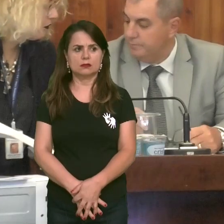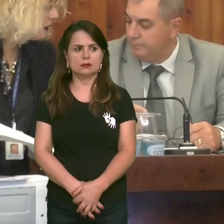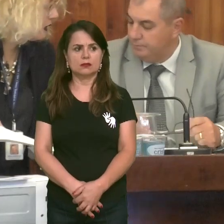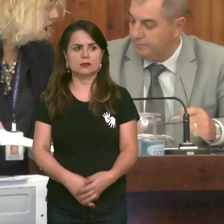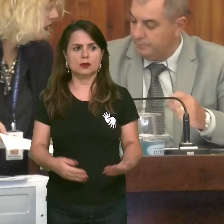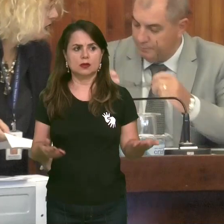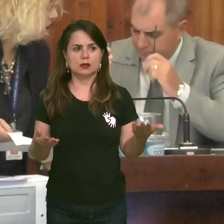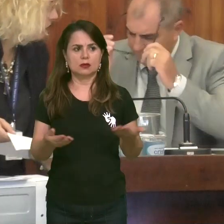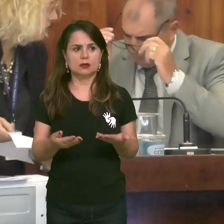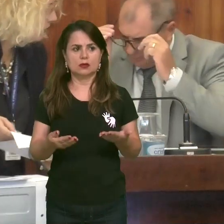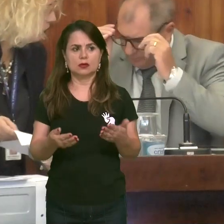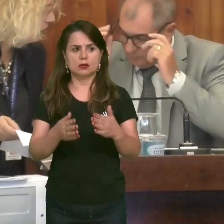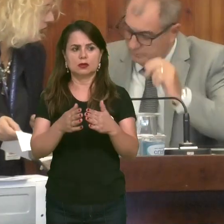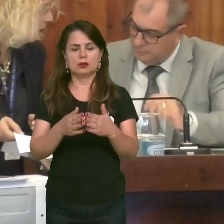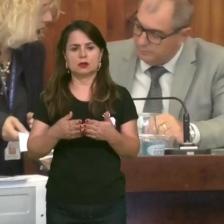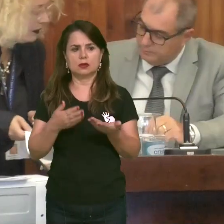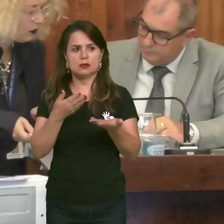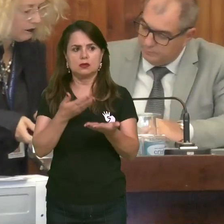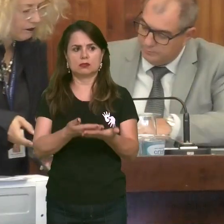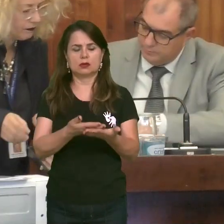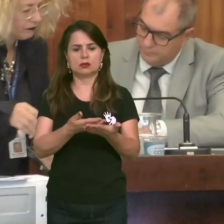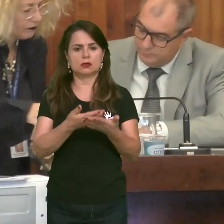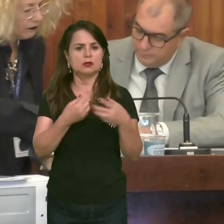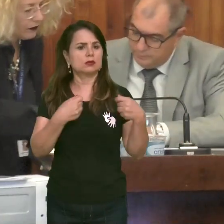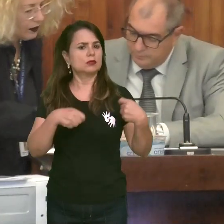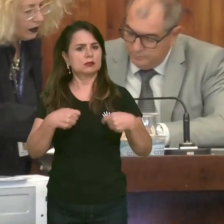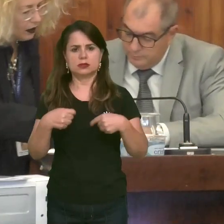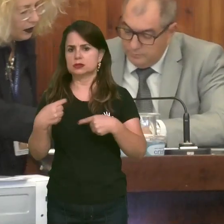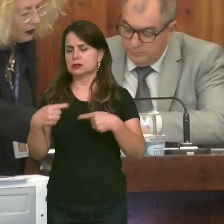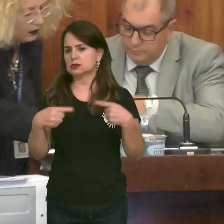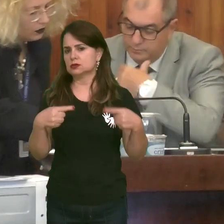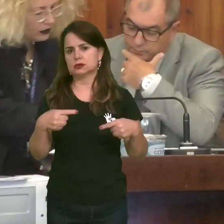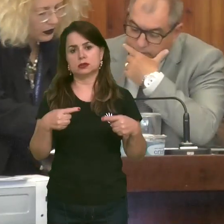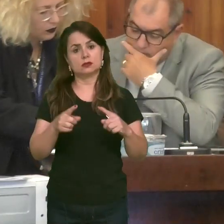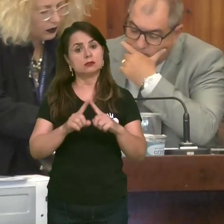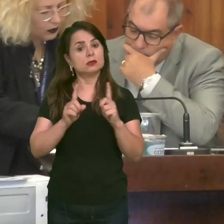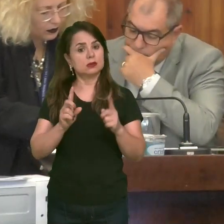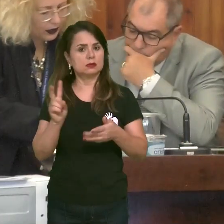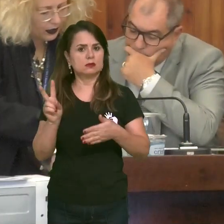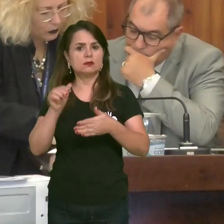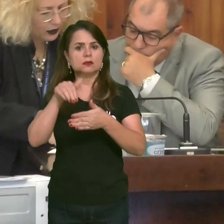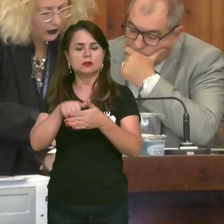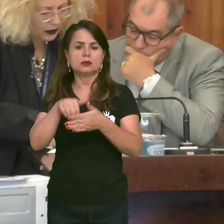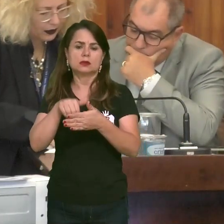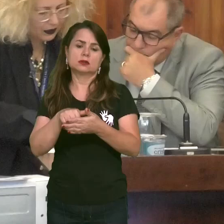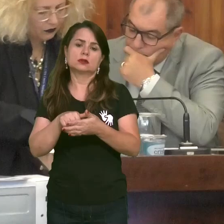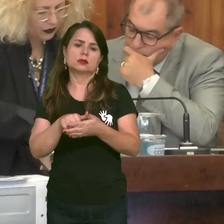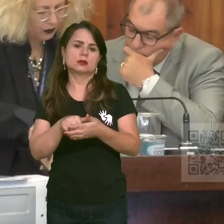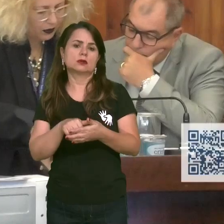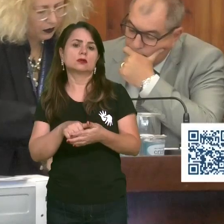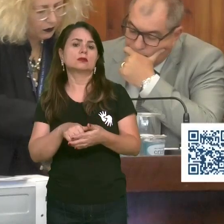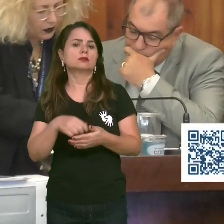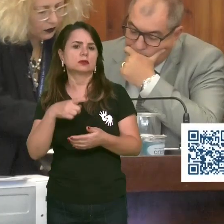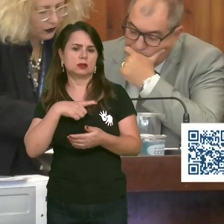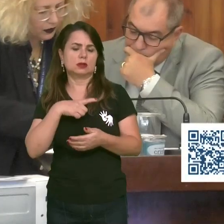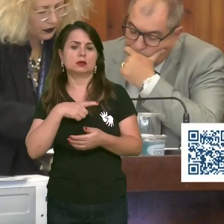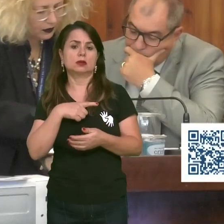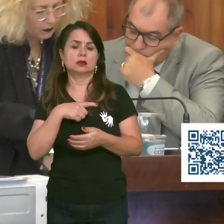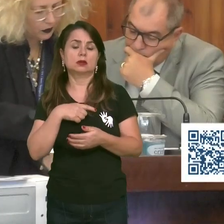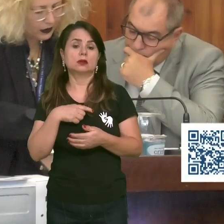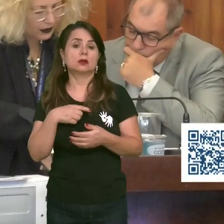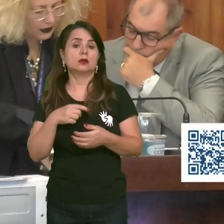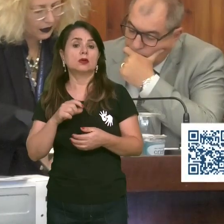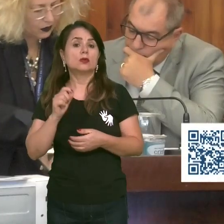passemos agora os requerimentos que dependem de discussão mas estão sujeito ao voto de senhores vereadores são os requerimentos de